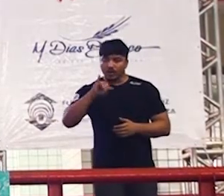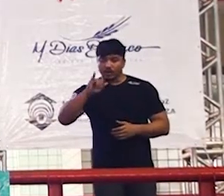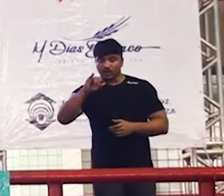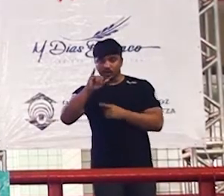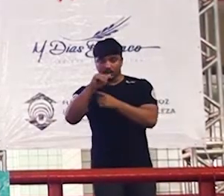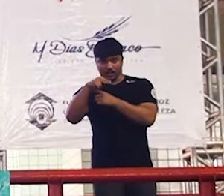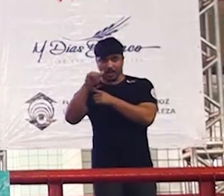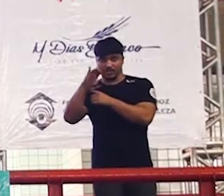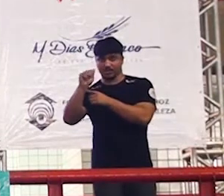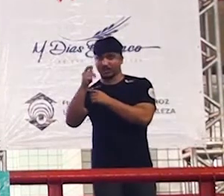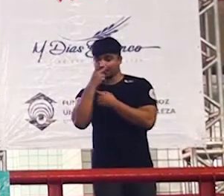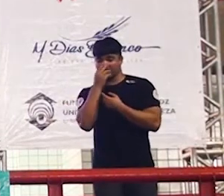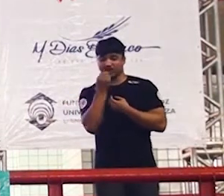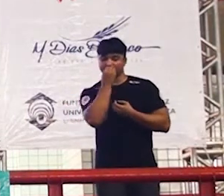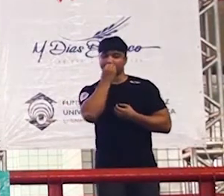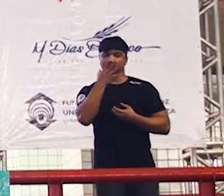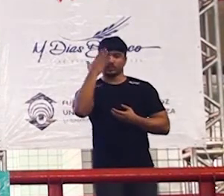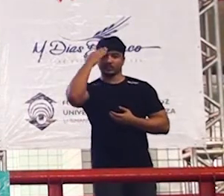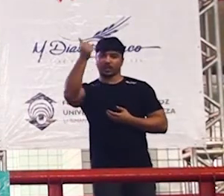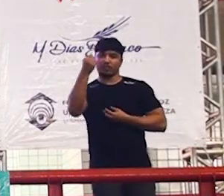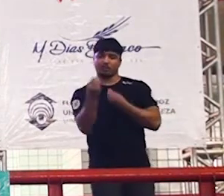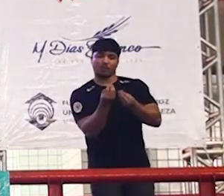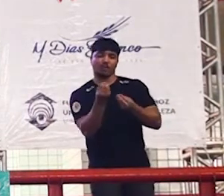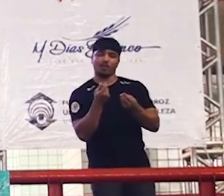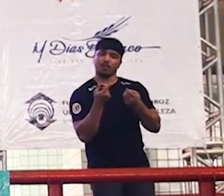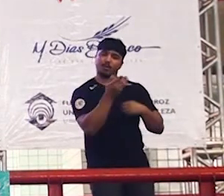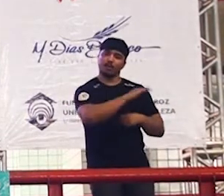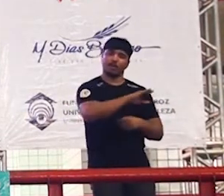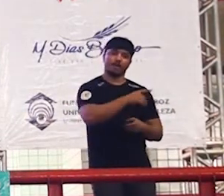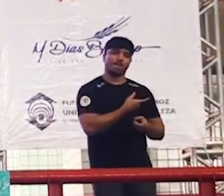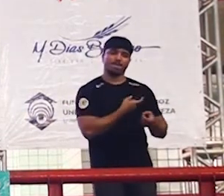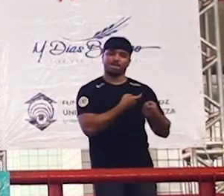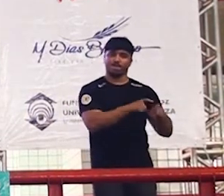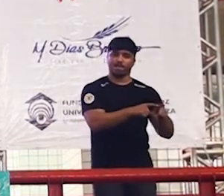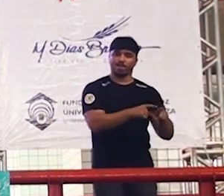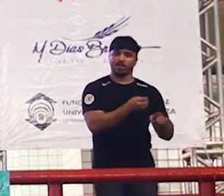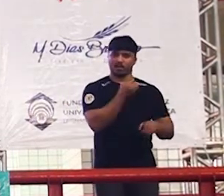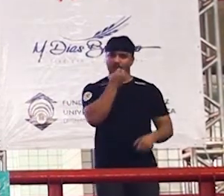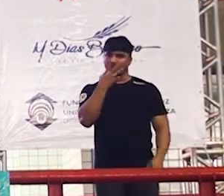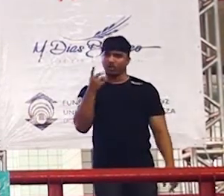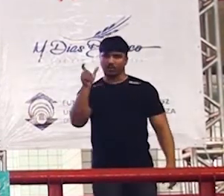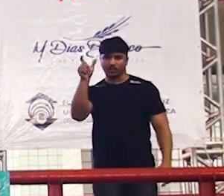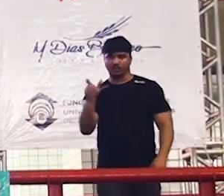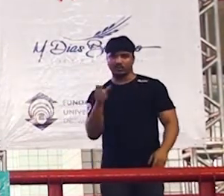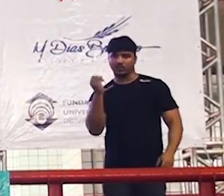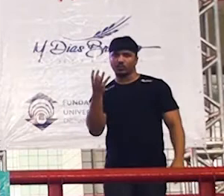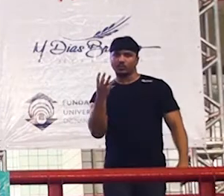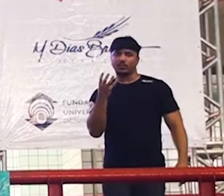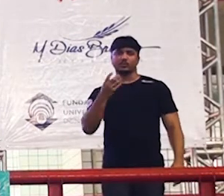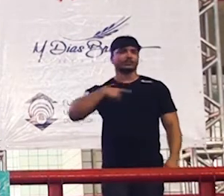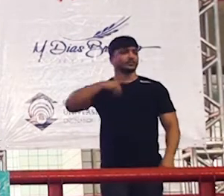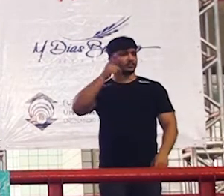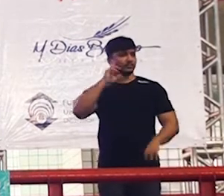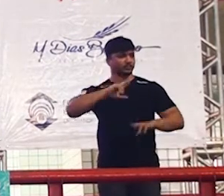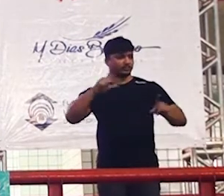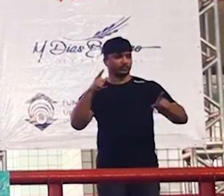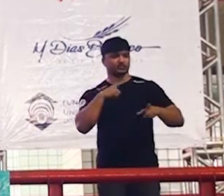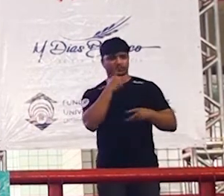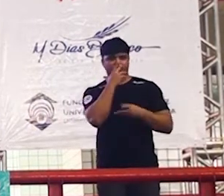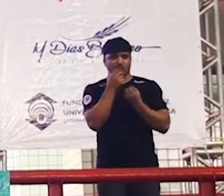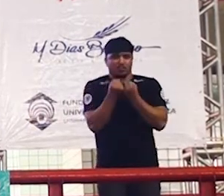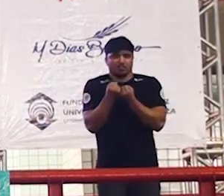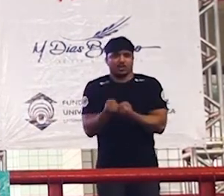era mestra na arte de judiar de crianças, ela é excelente? Você percebe a carga de ironia